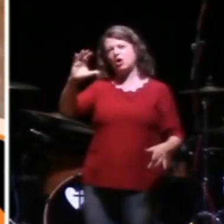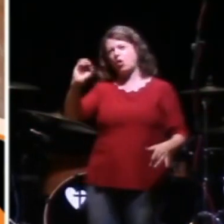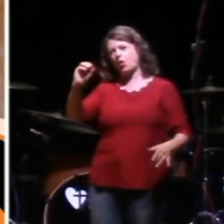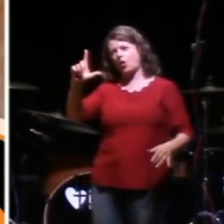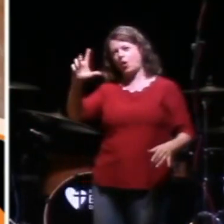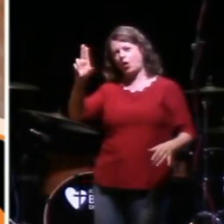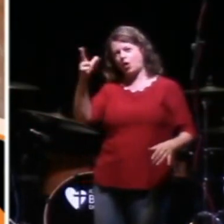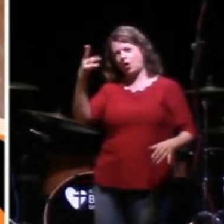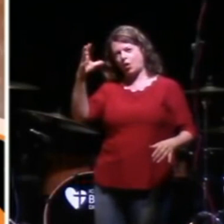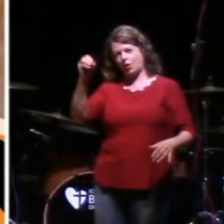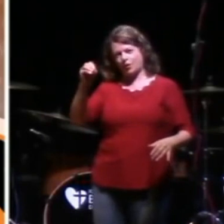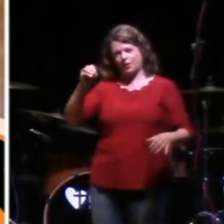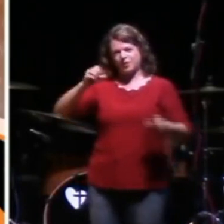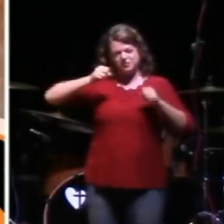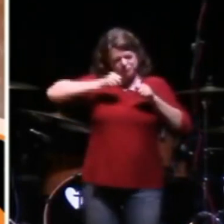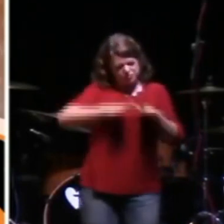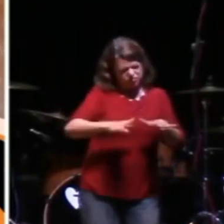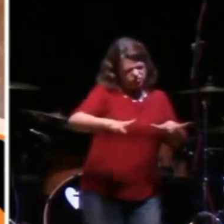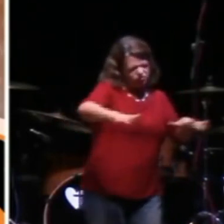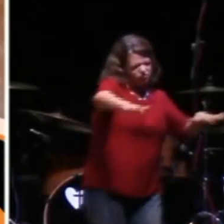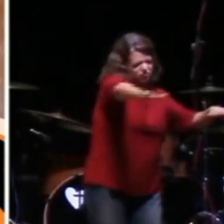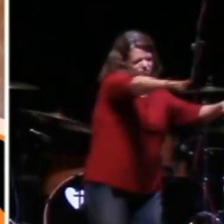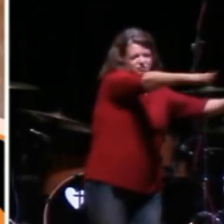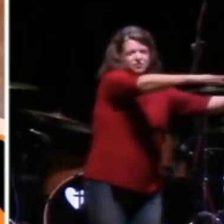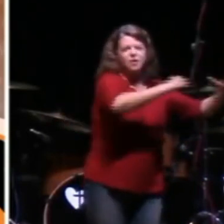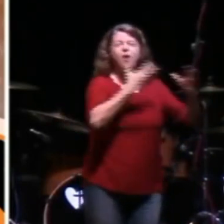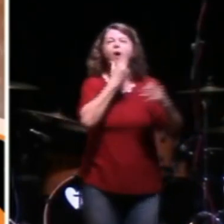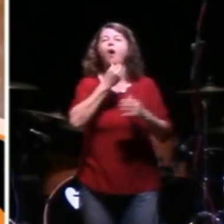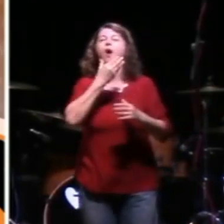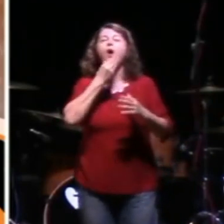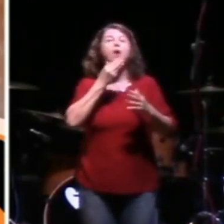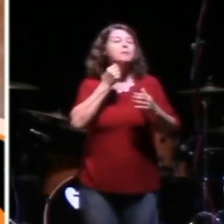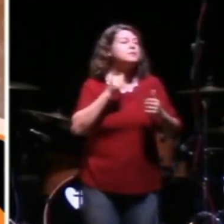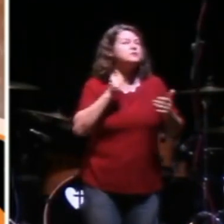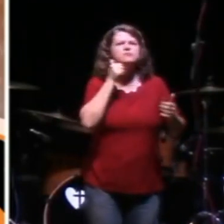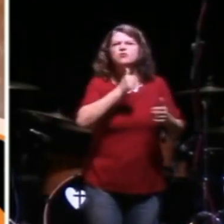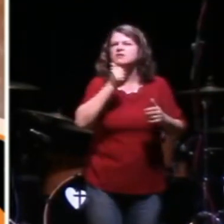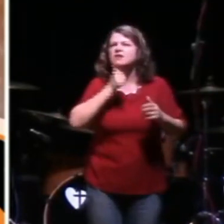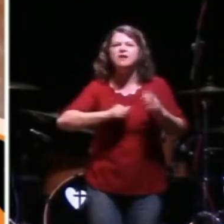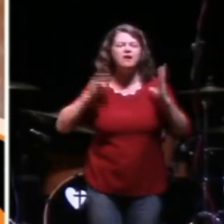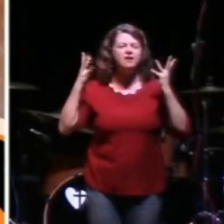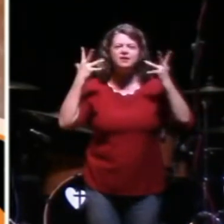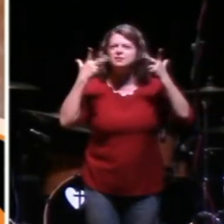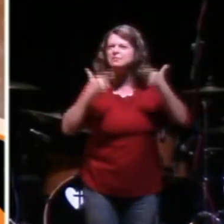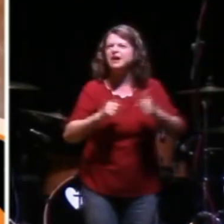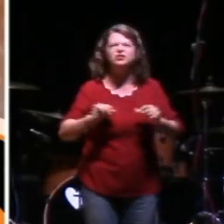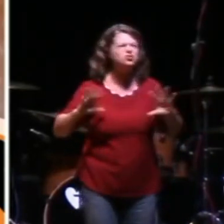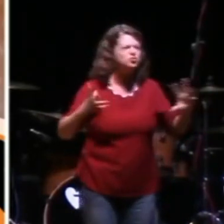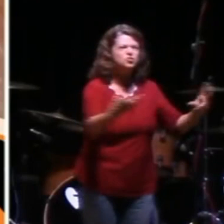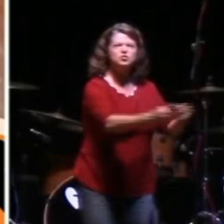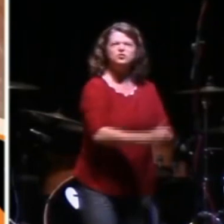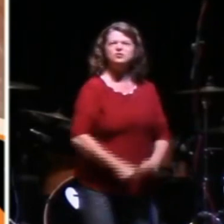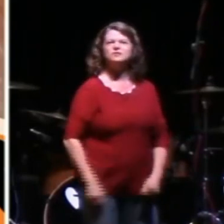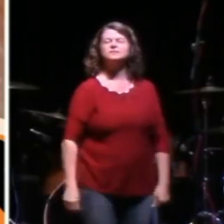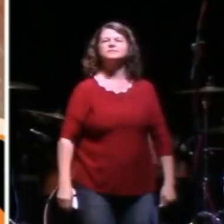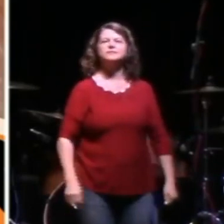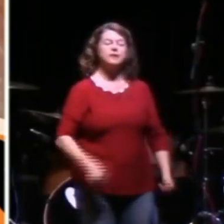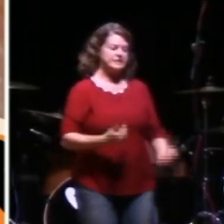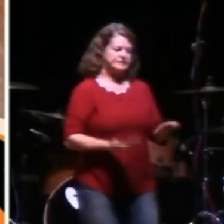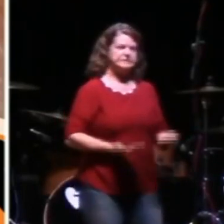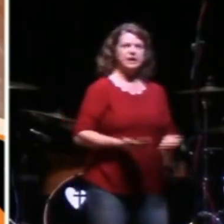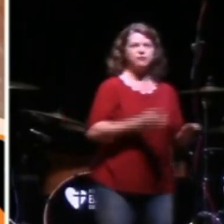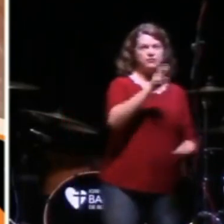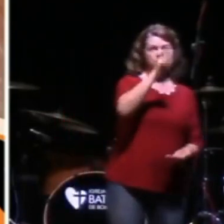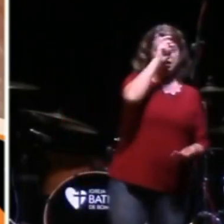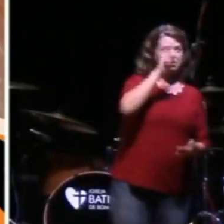não conseguiram os piores infectar os homens e animais os magos de cela farol isso é o dedo de deus mas o